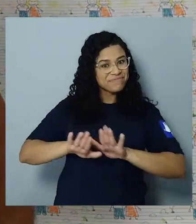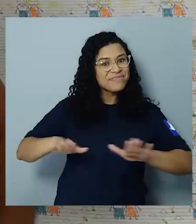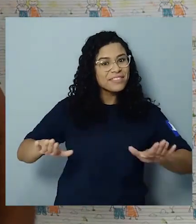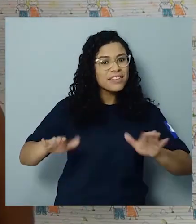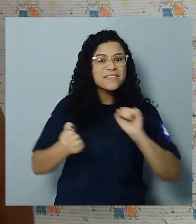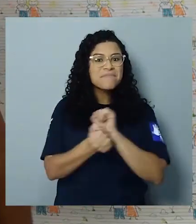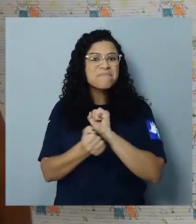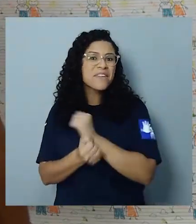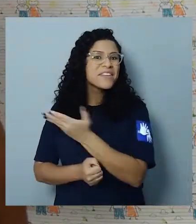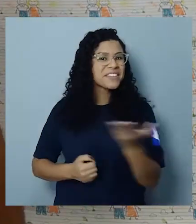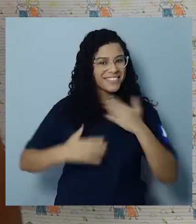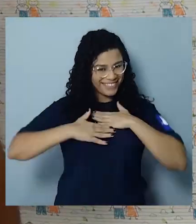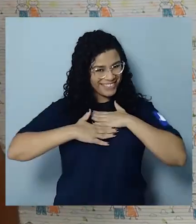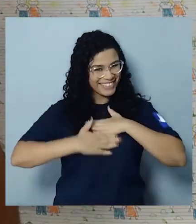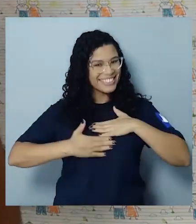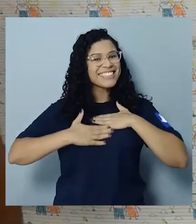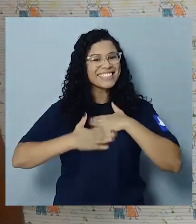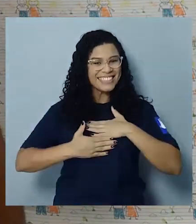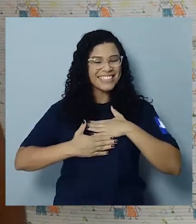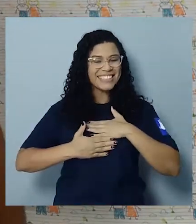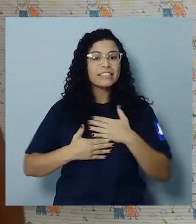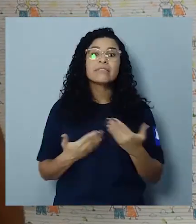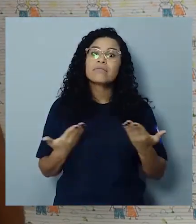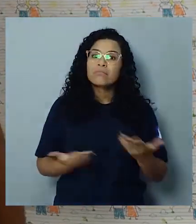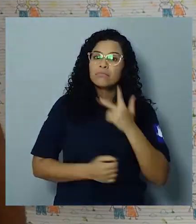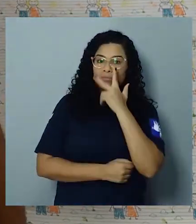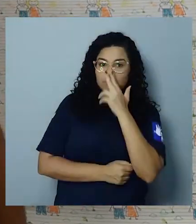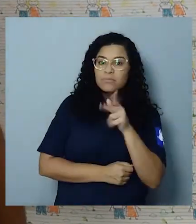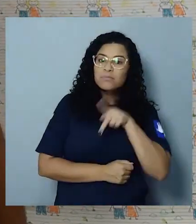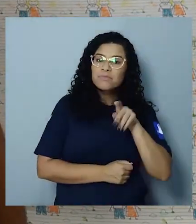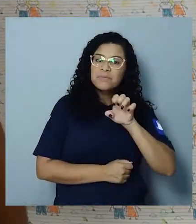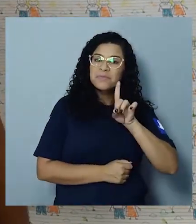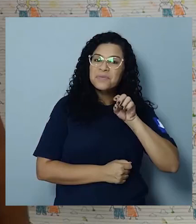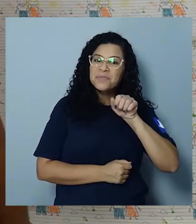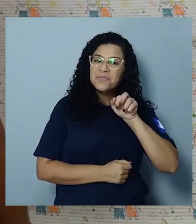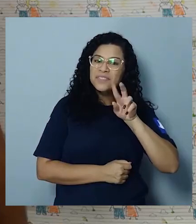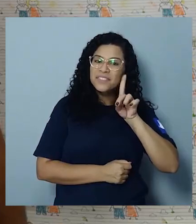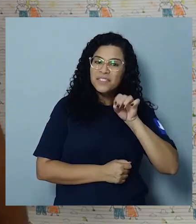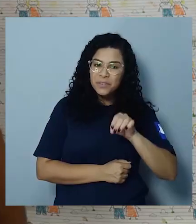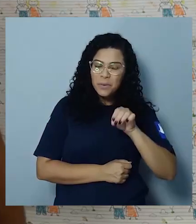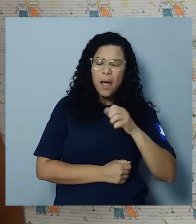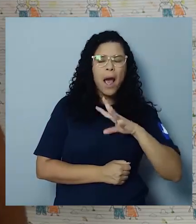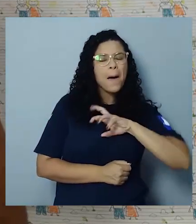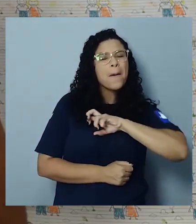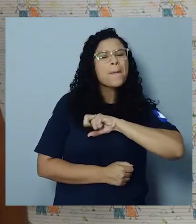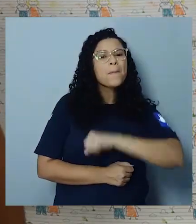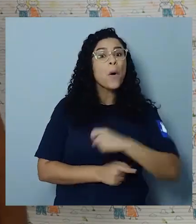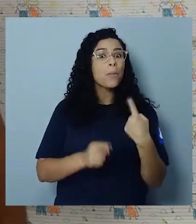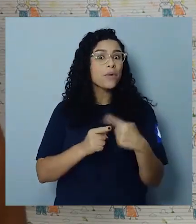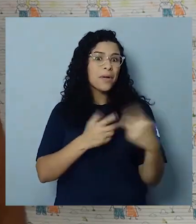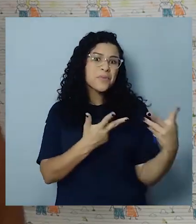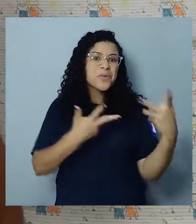criançada eu espero que vocês tenham gostado Eu acho que o professor Eduardo tem andado